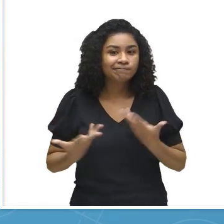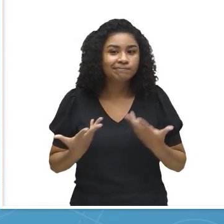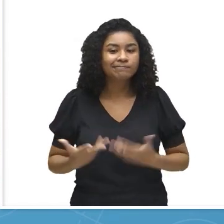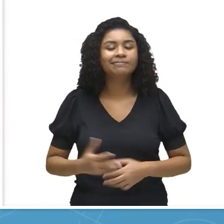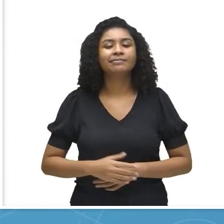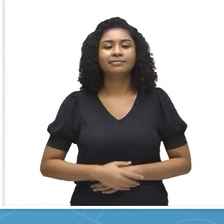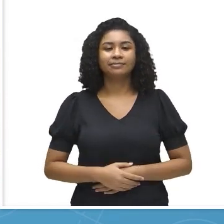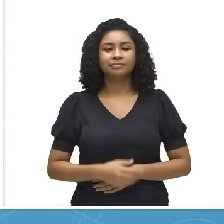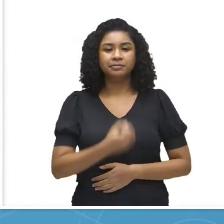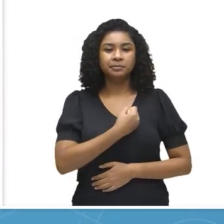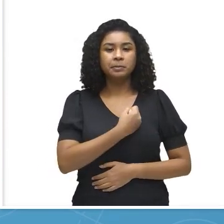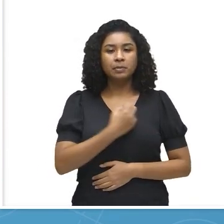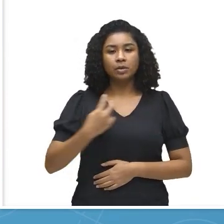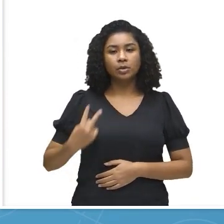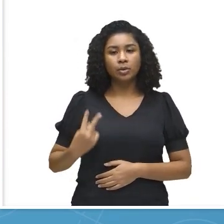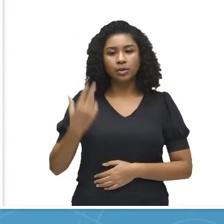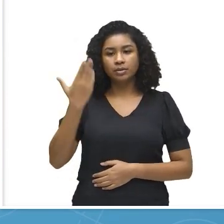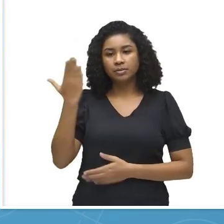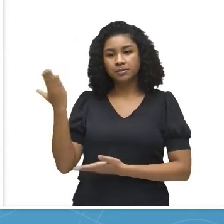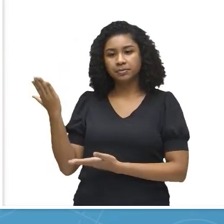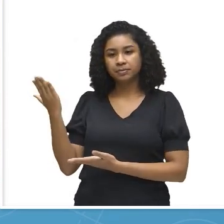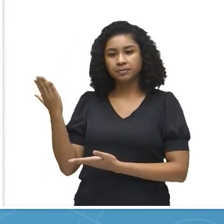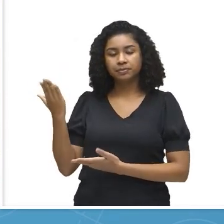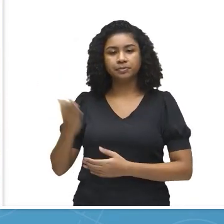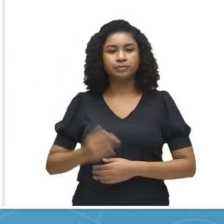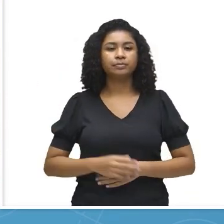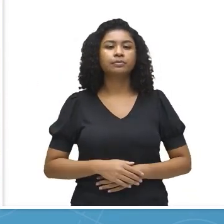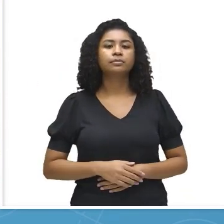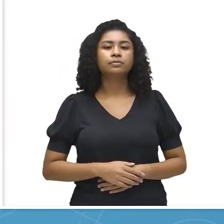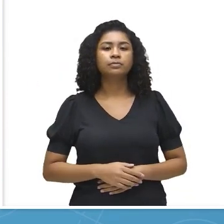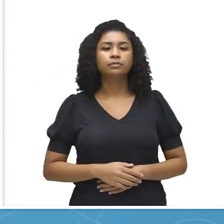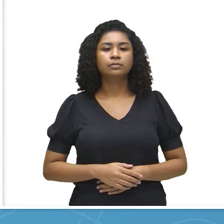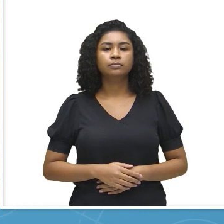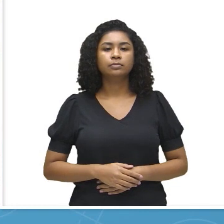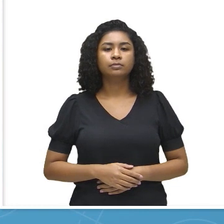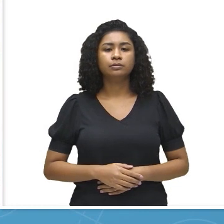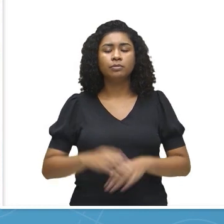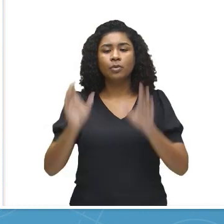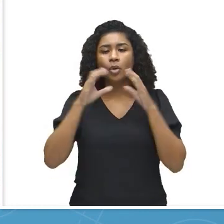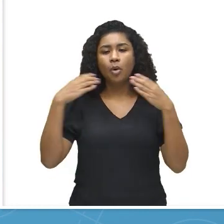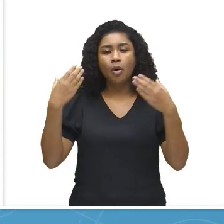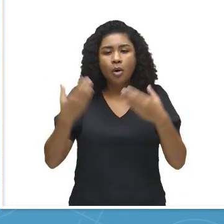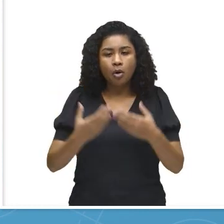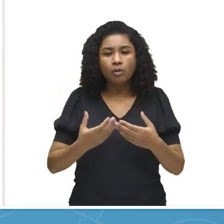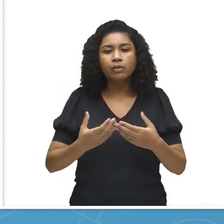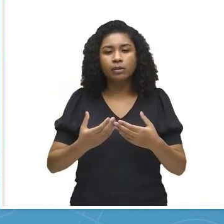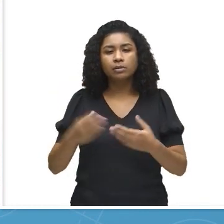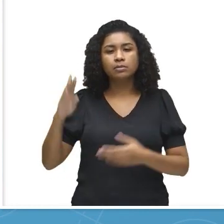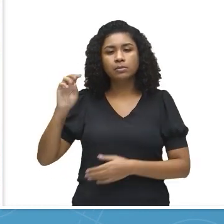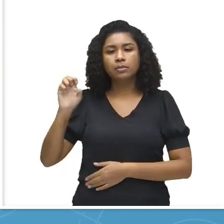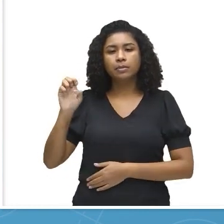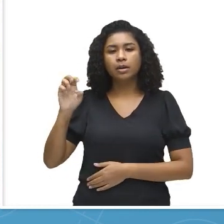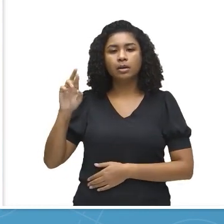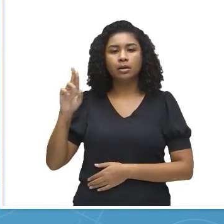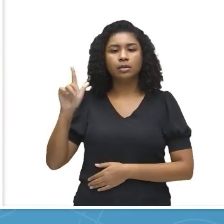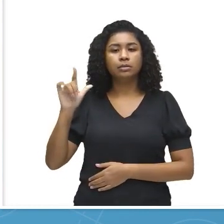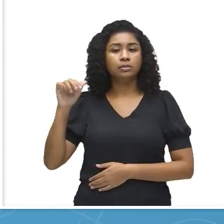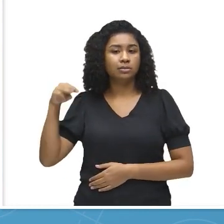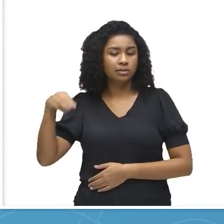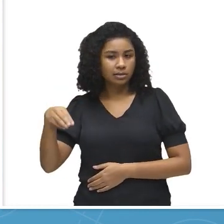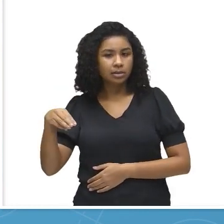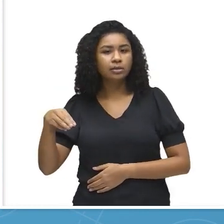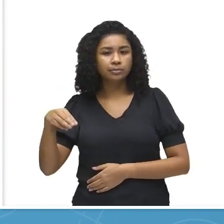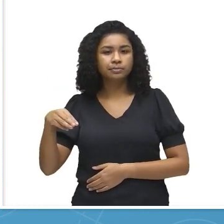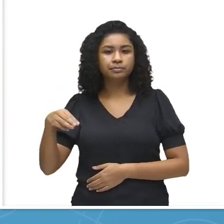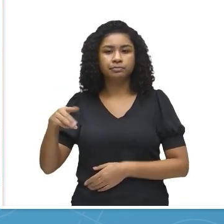segunda questão no quadro. Diz o seguinte para a gente: a Conferência de Berlim e a subsequente partilha